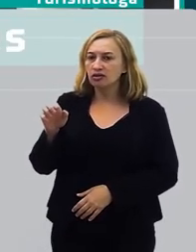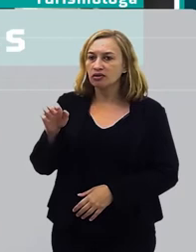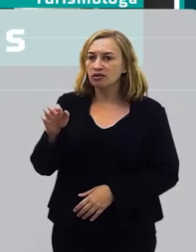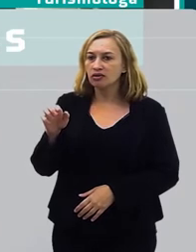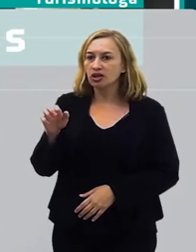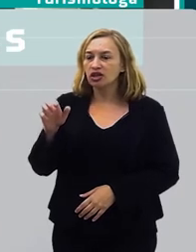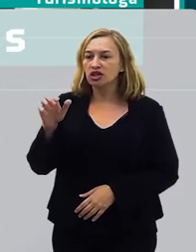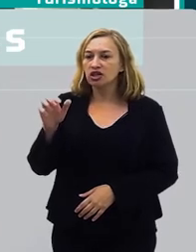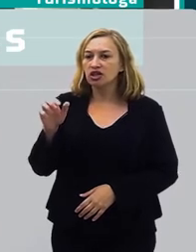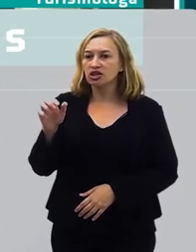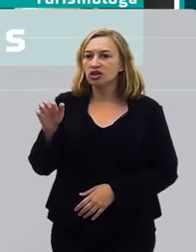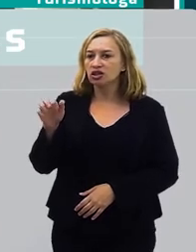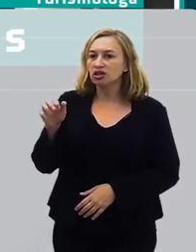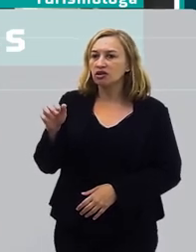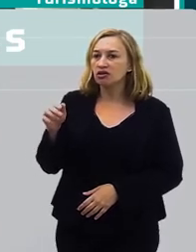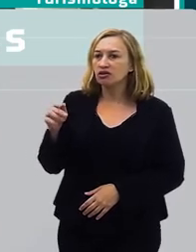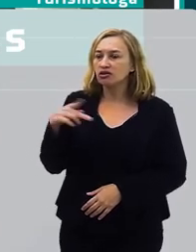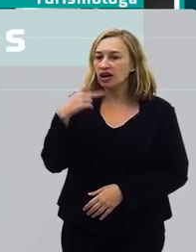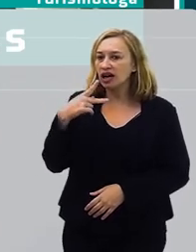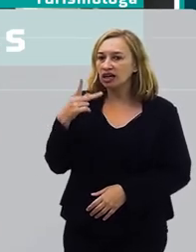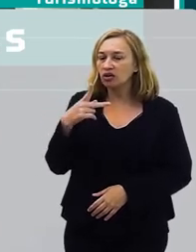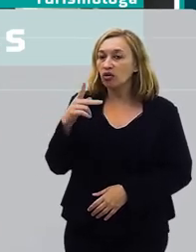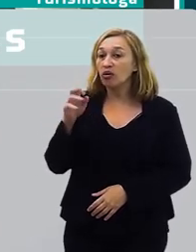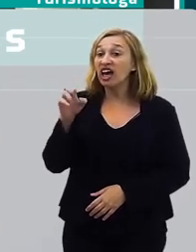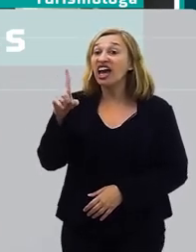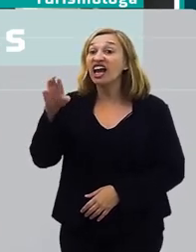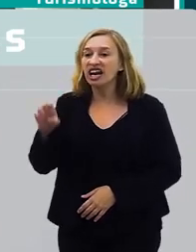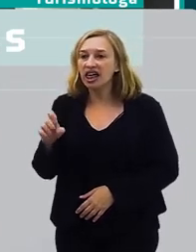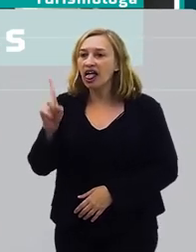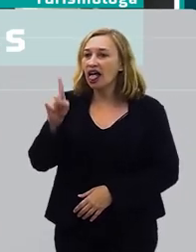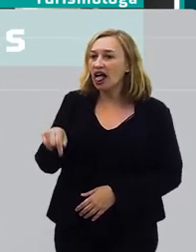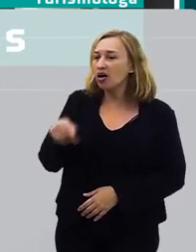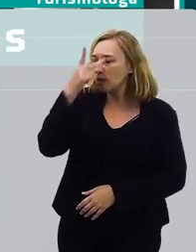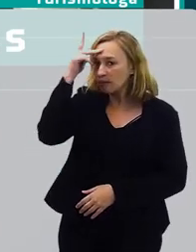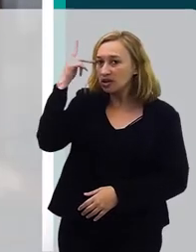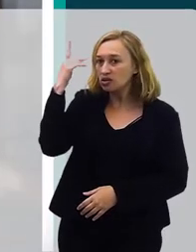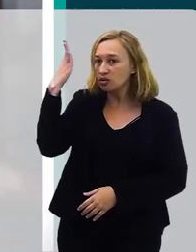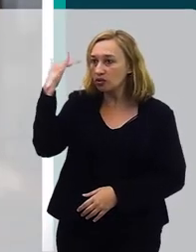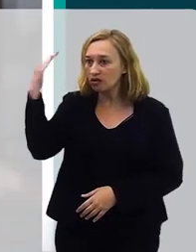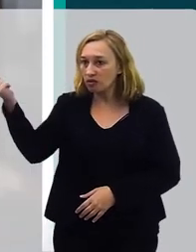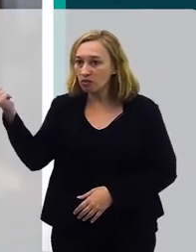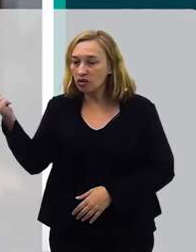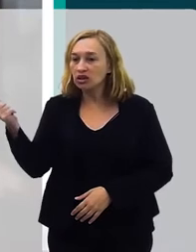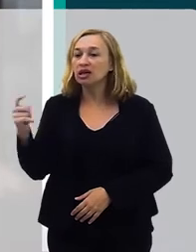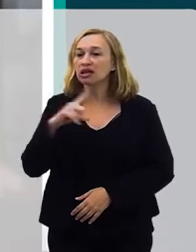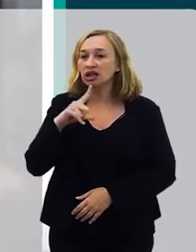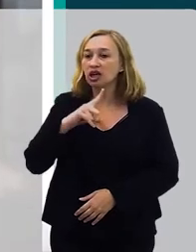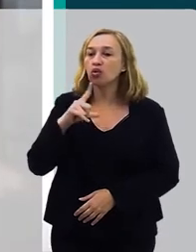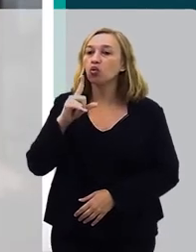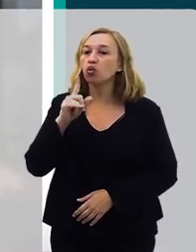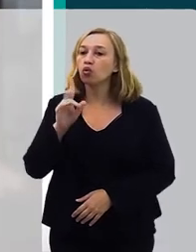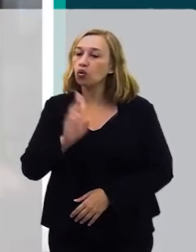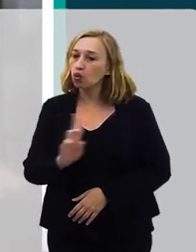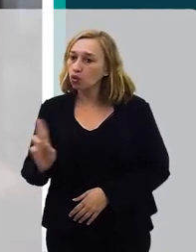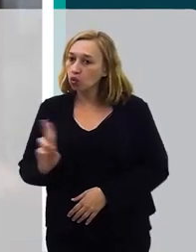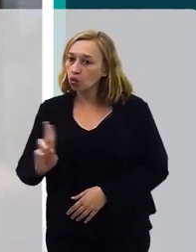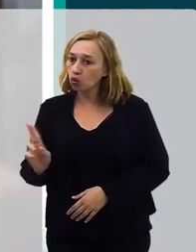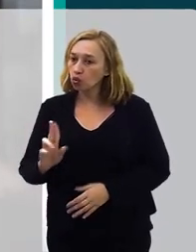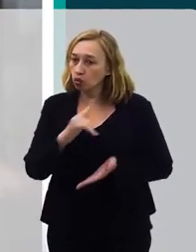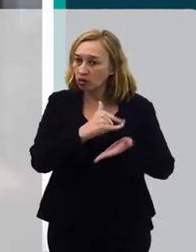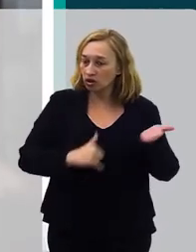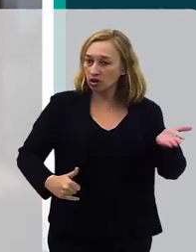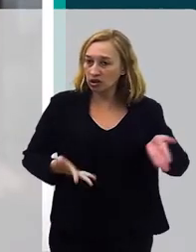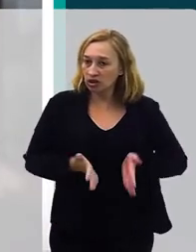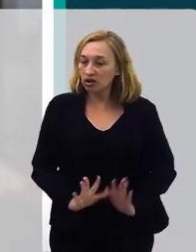Ou seja, ela é uma pessoa conhecida, ela tem o nome retificado, a aparência dela é